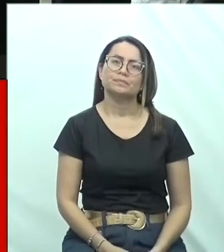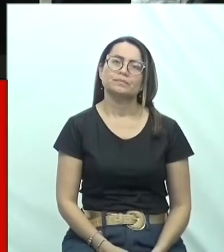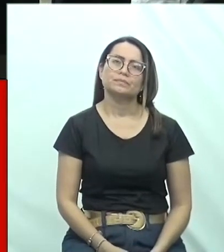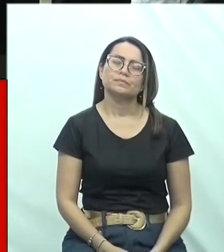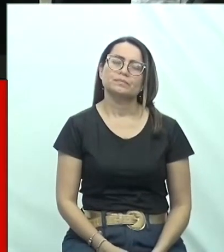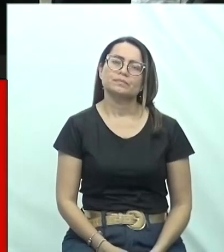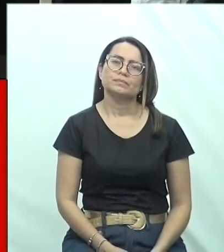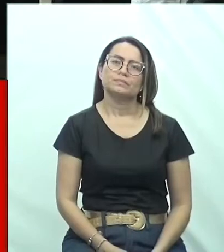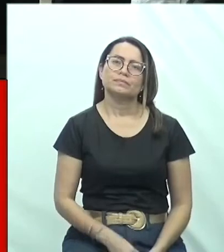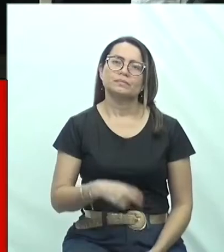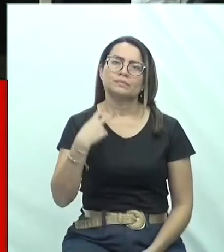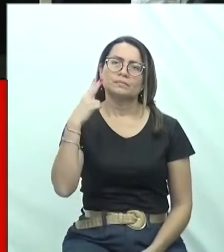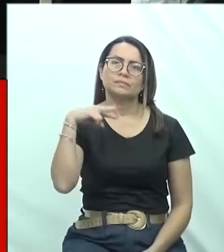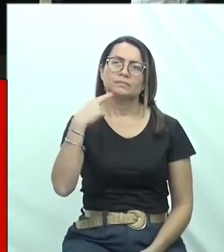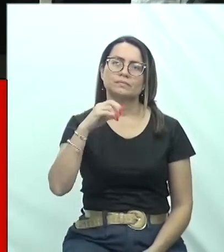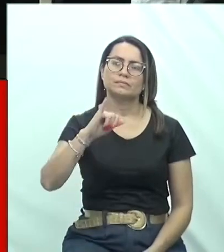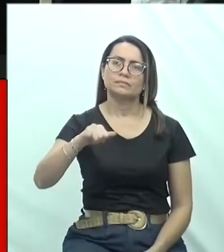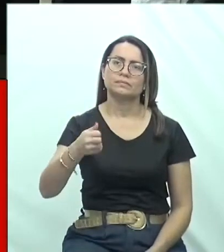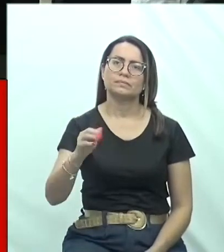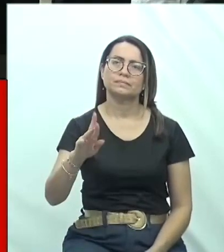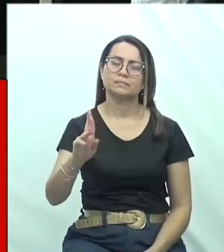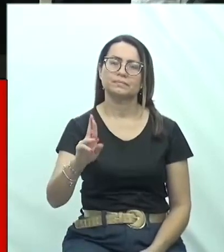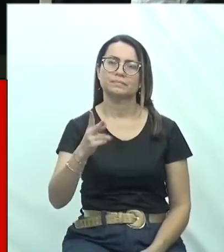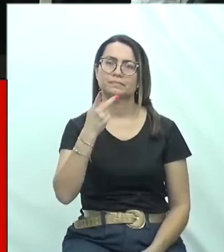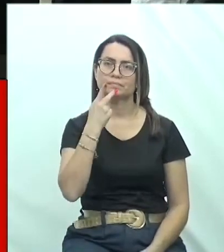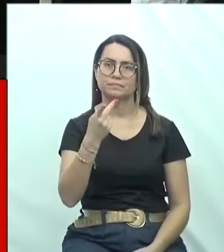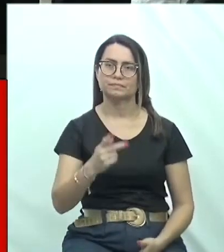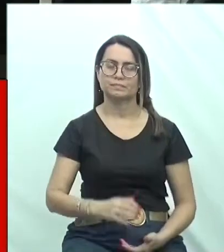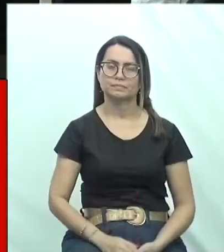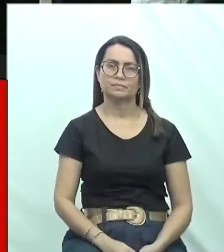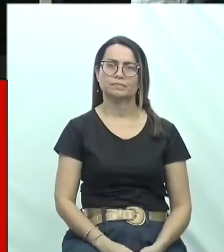palavra, vereador Jair Alexandre.